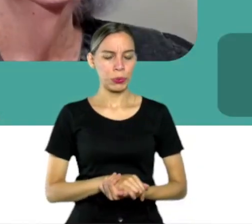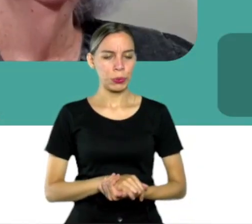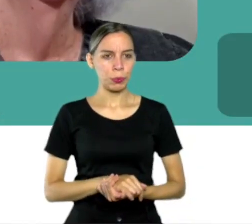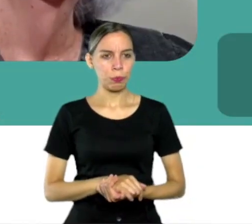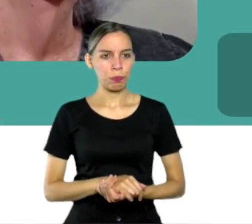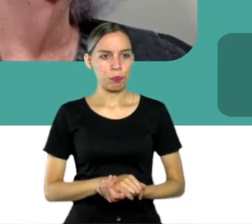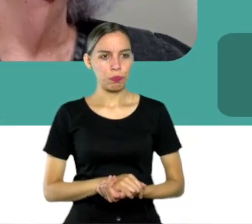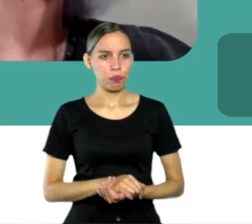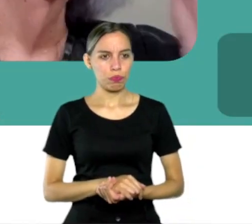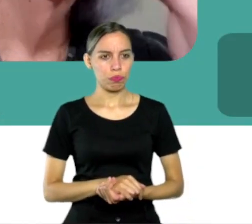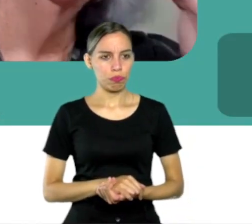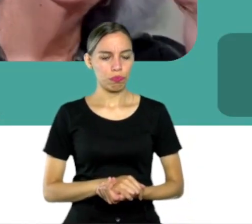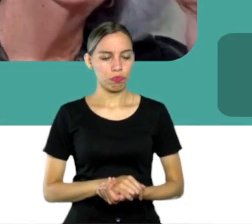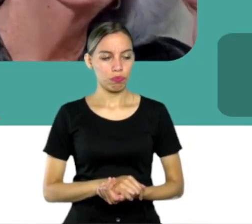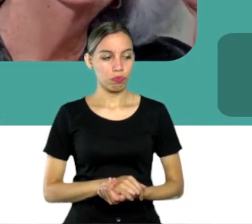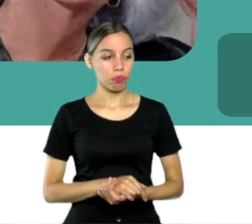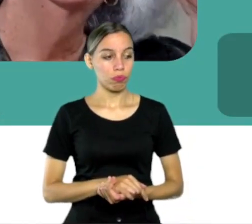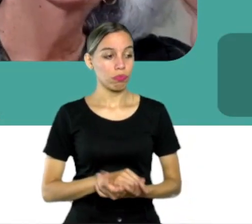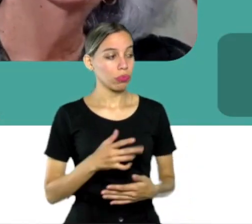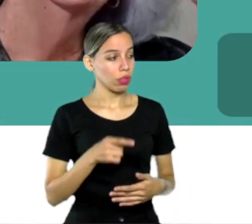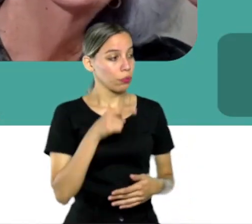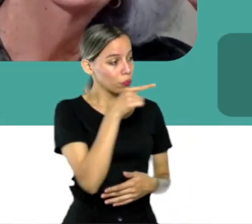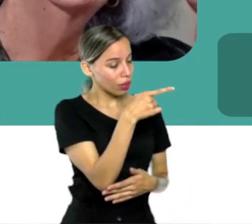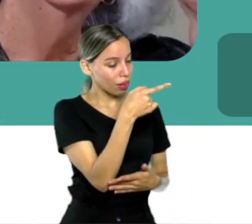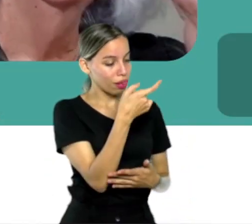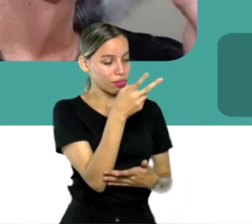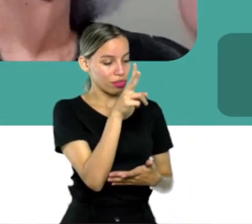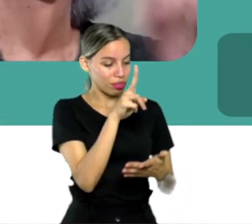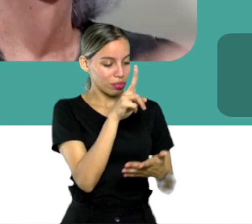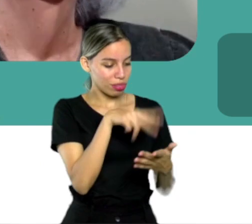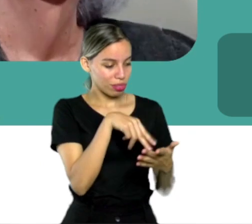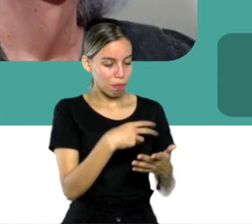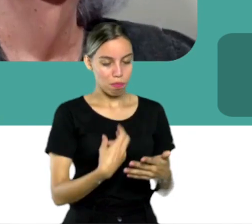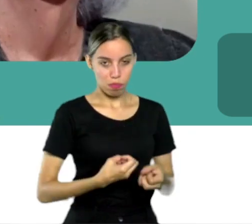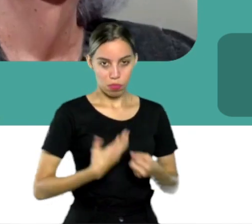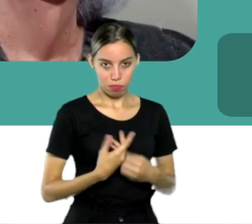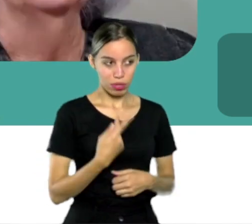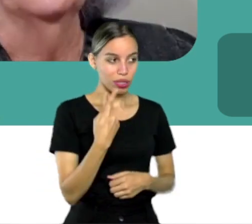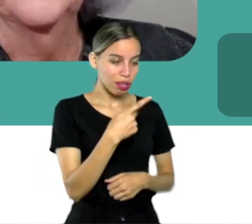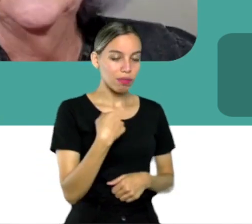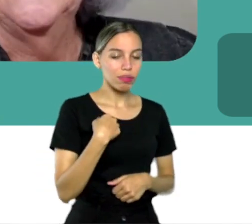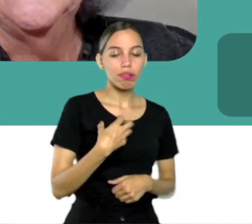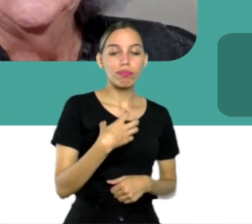lê seus poemas, que você revisita eles, o que você vê?